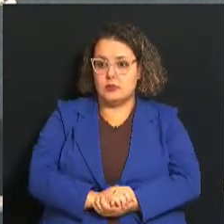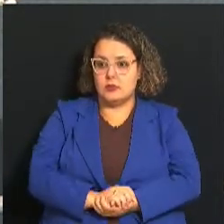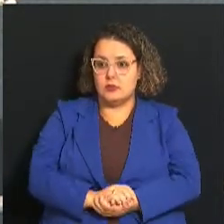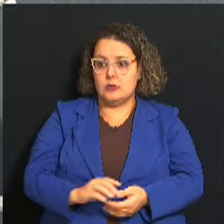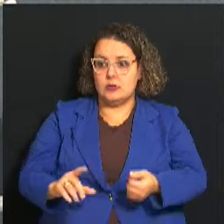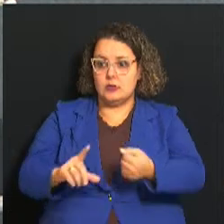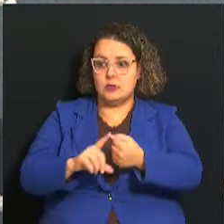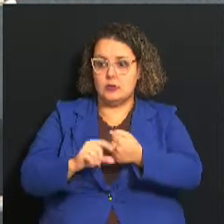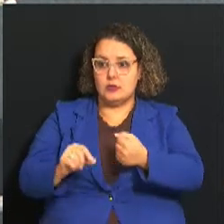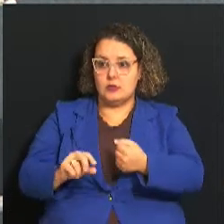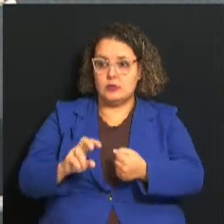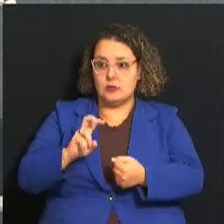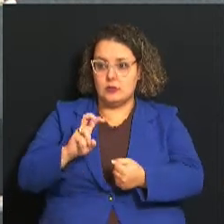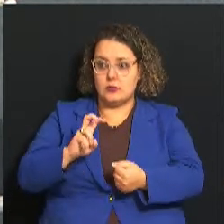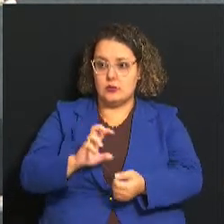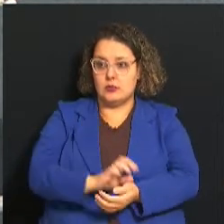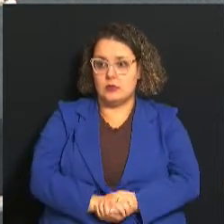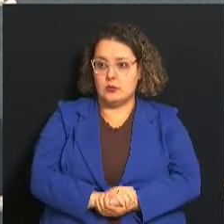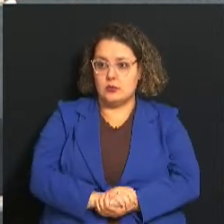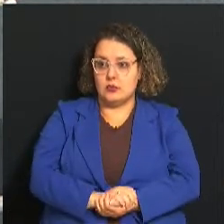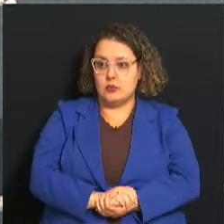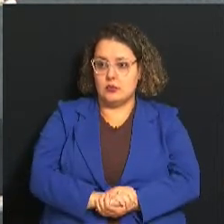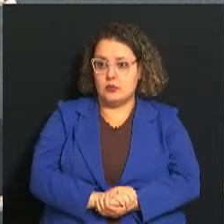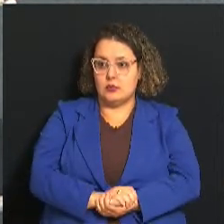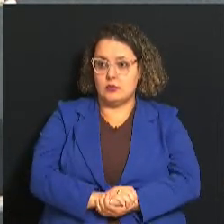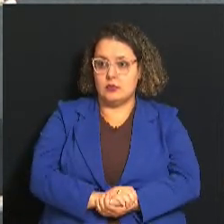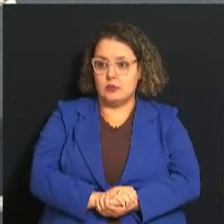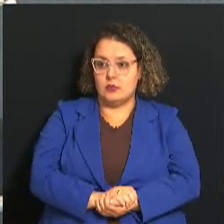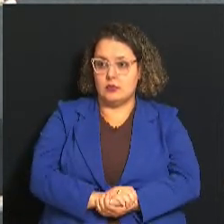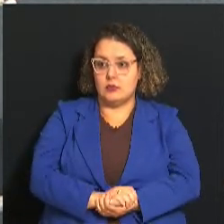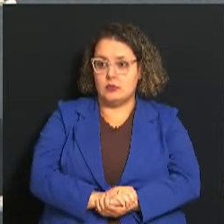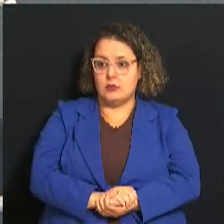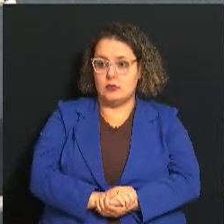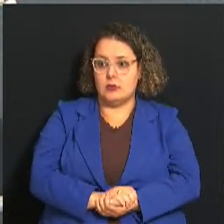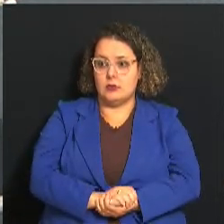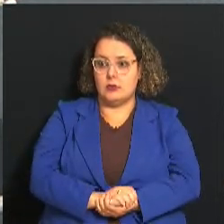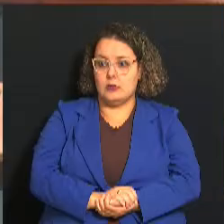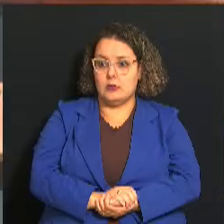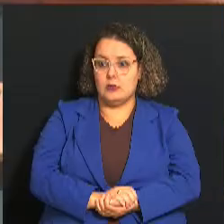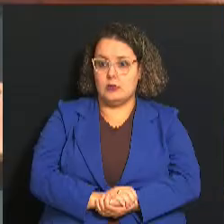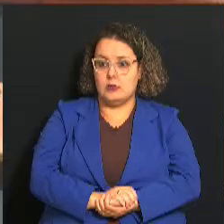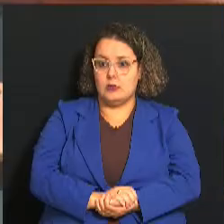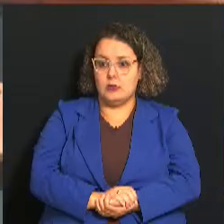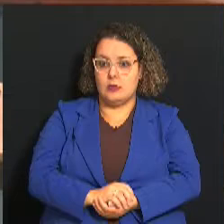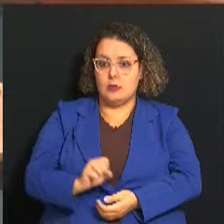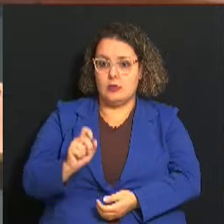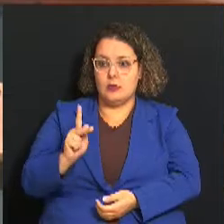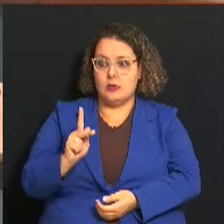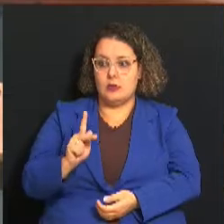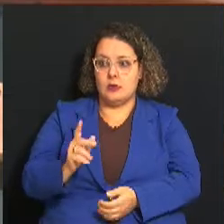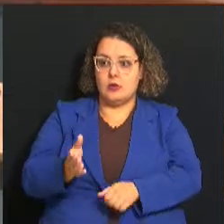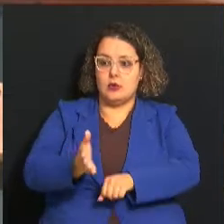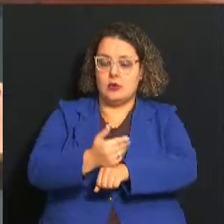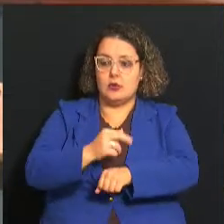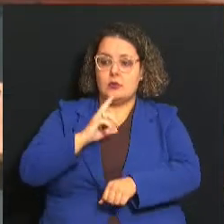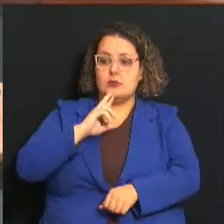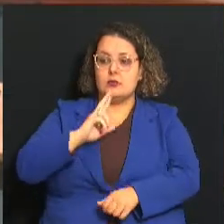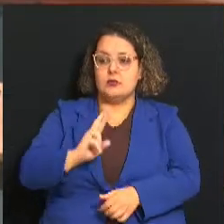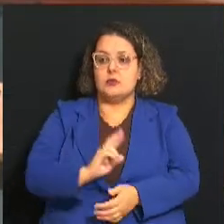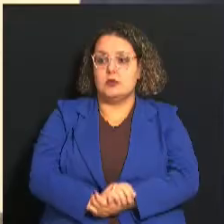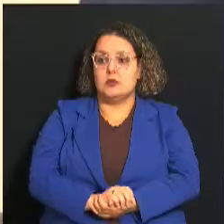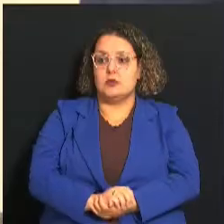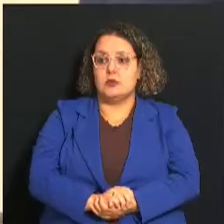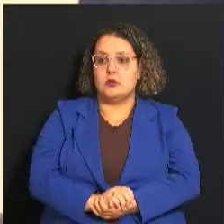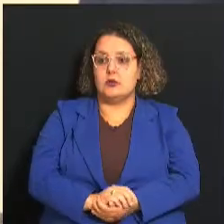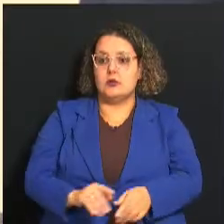acho que tem mais gente do artigo 4 que levantou a mão também, né? Então, ok. Tá bom. Antes de responder já alguma coisa, eu quero também